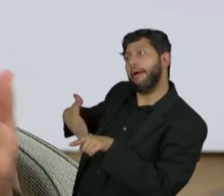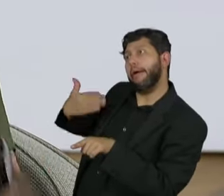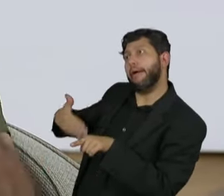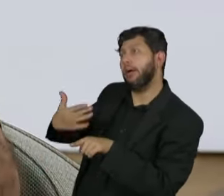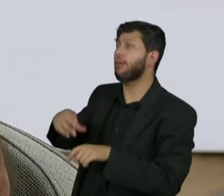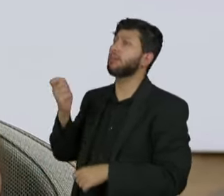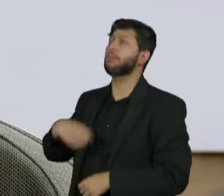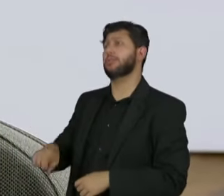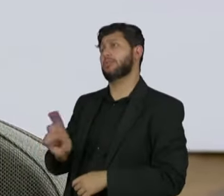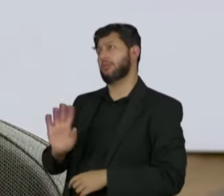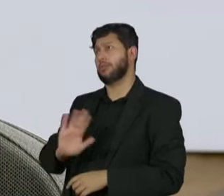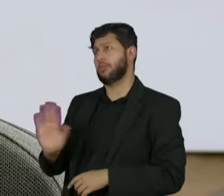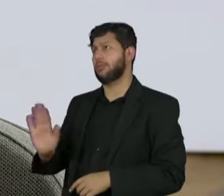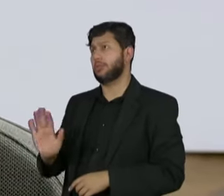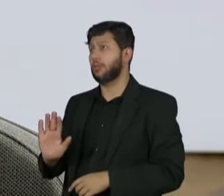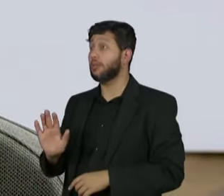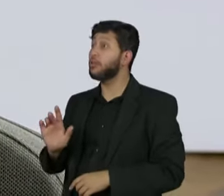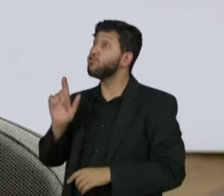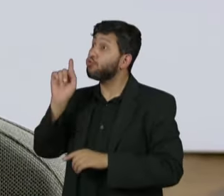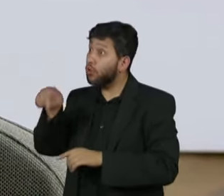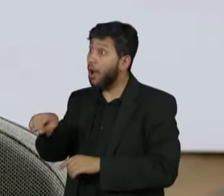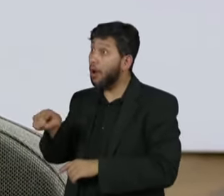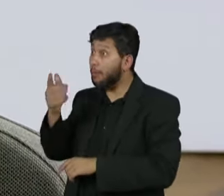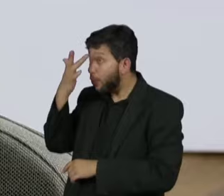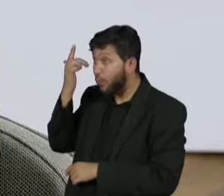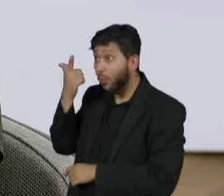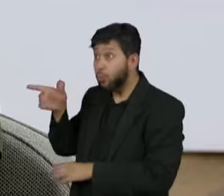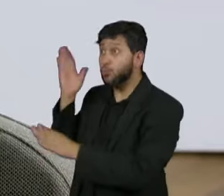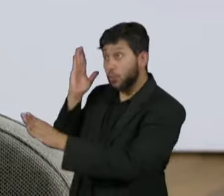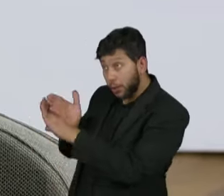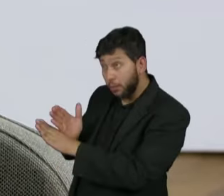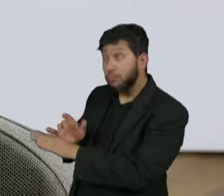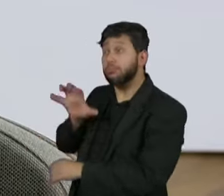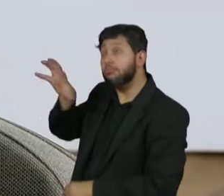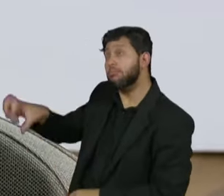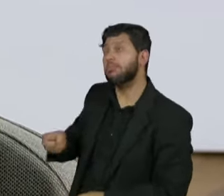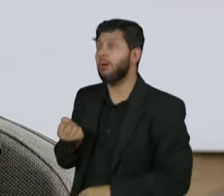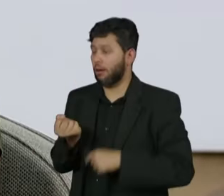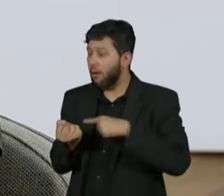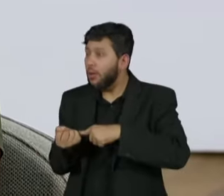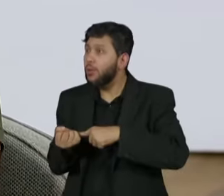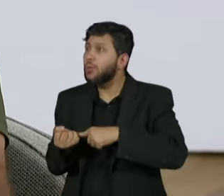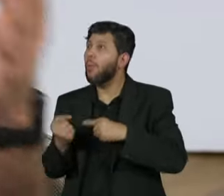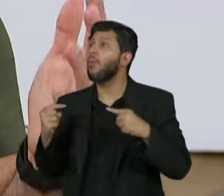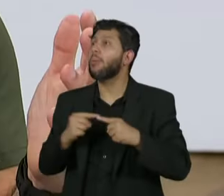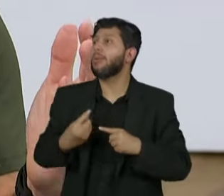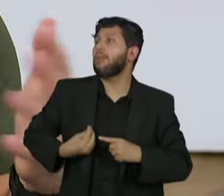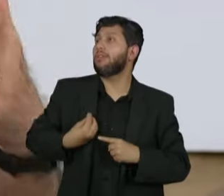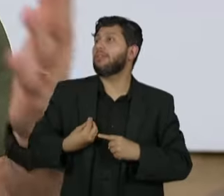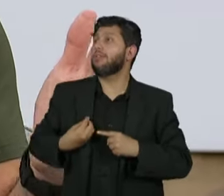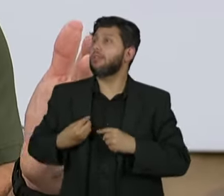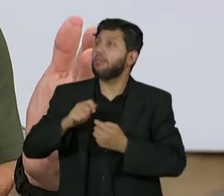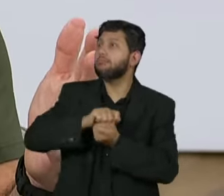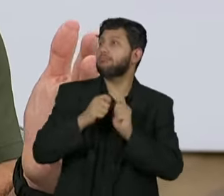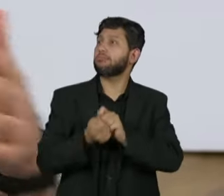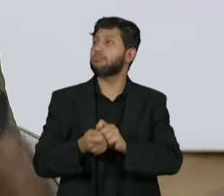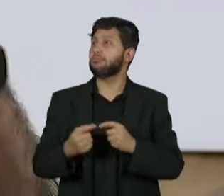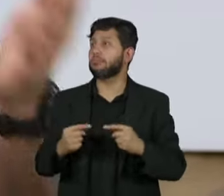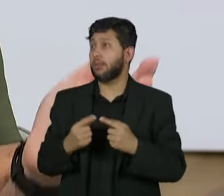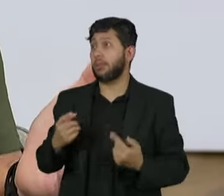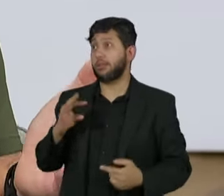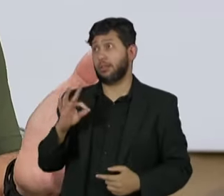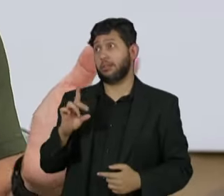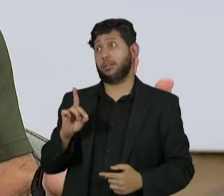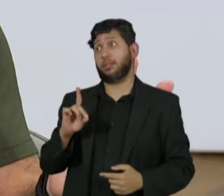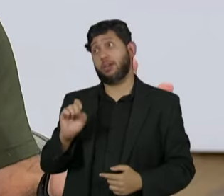vai levar muito tempo então você vai para o nível de aplicações tem muita gente fazendo aplicações no Brasil e a gente mesmo tá fazendo na